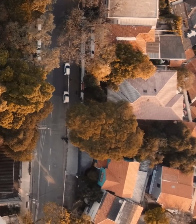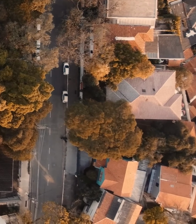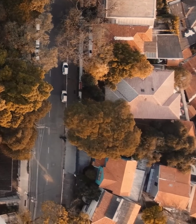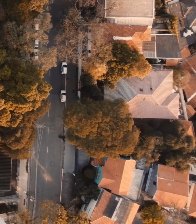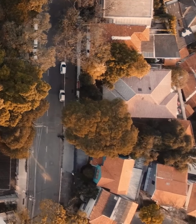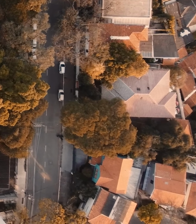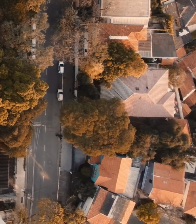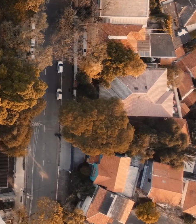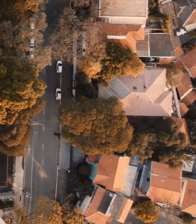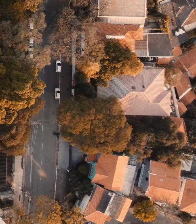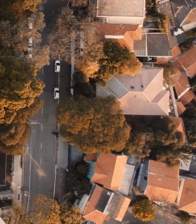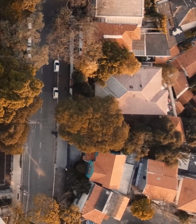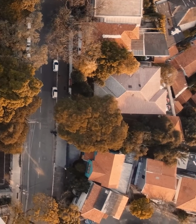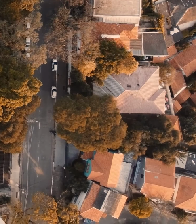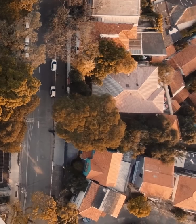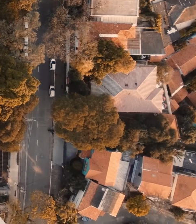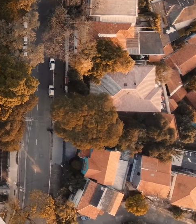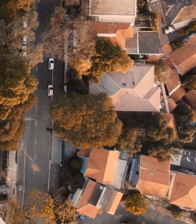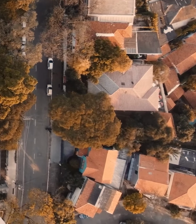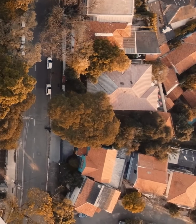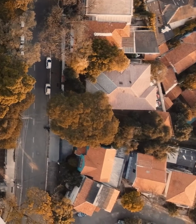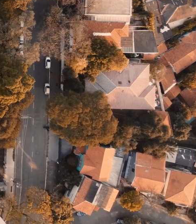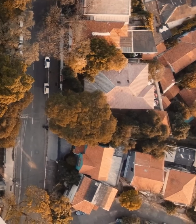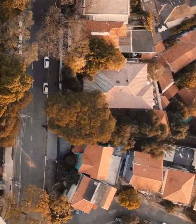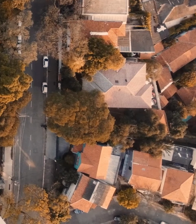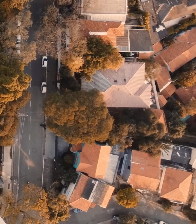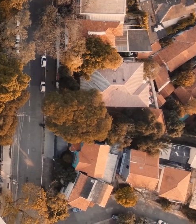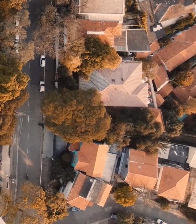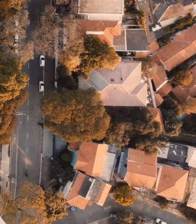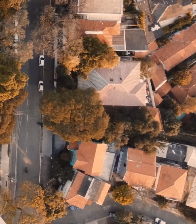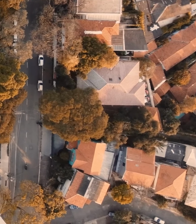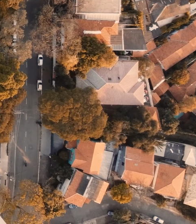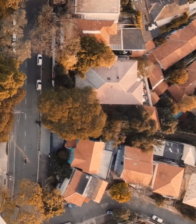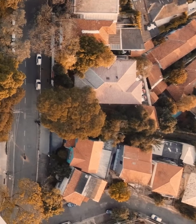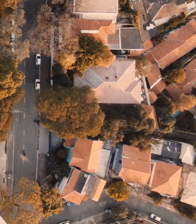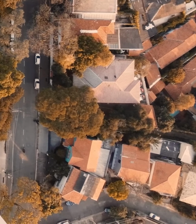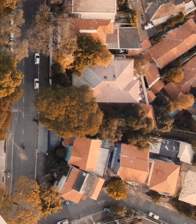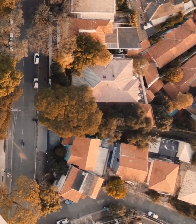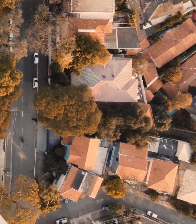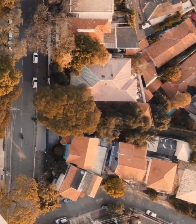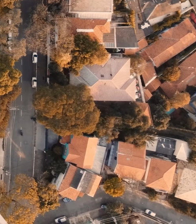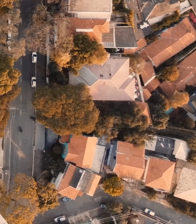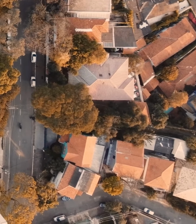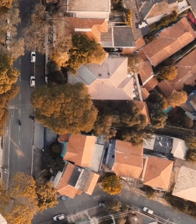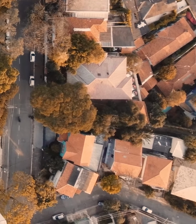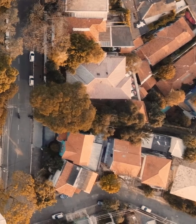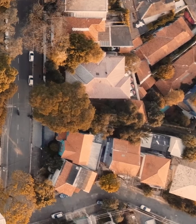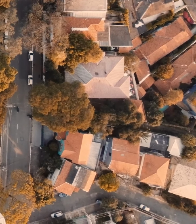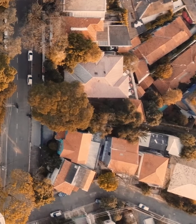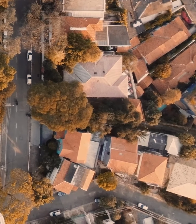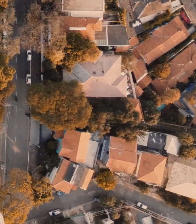Financeiro, Lisandra Brito. Agradecimentos especiais: Vozão Games, WMS